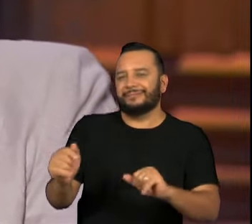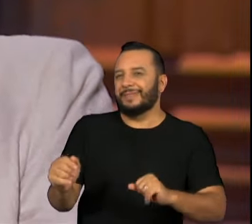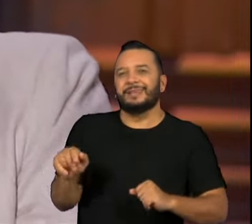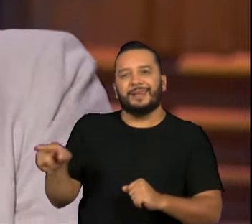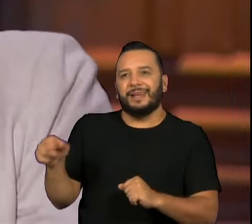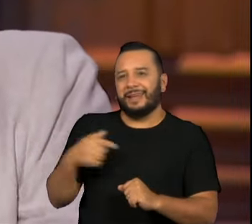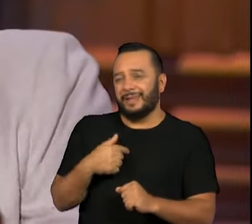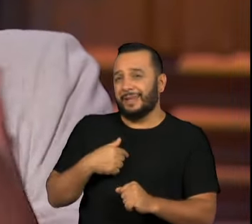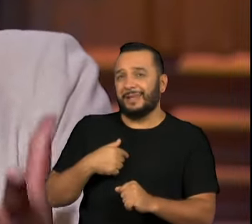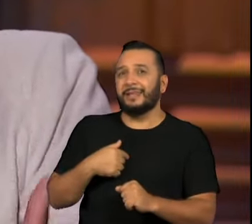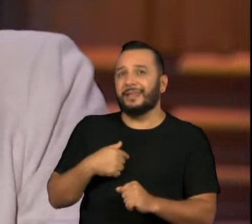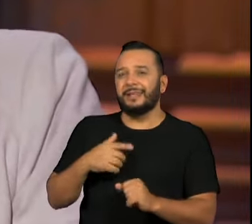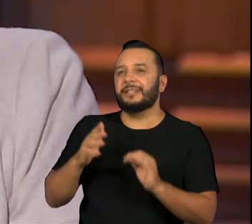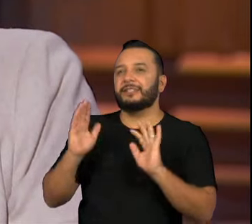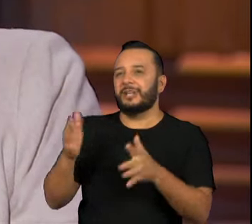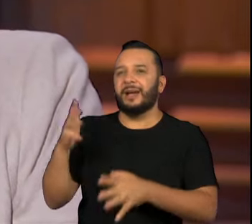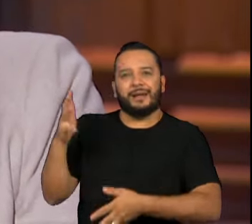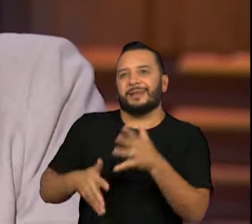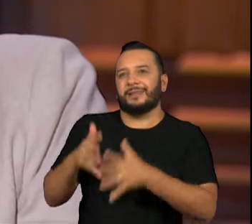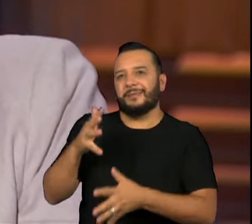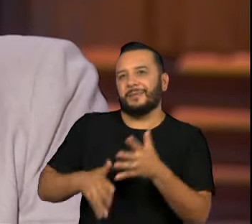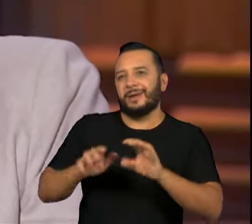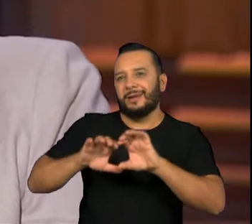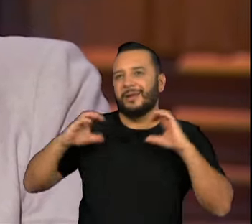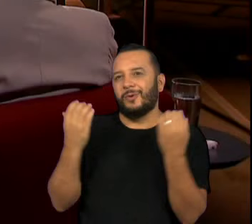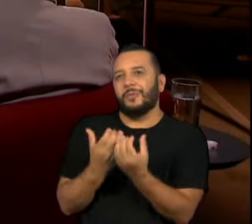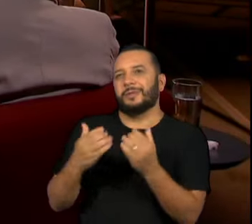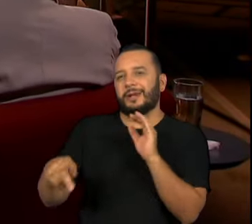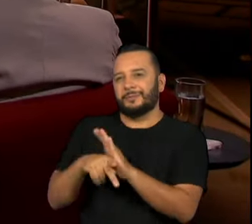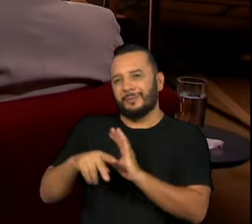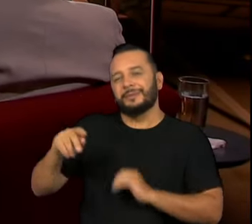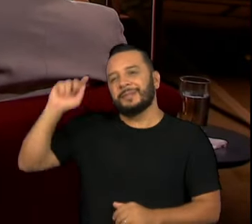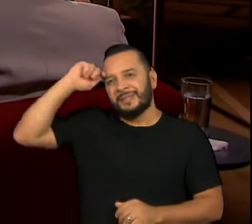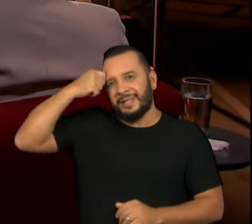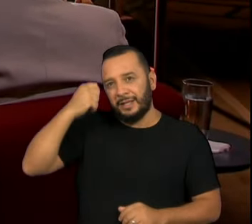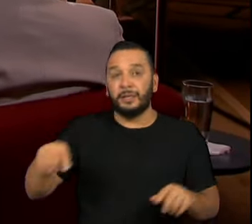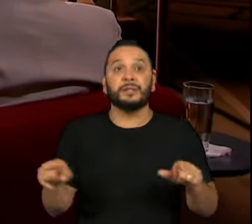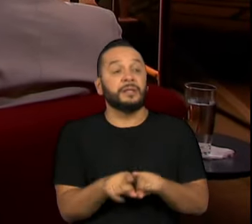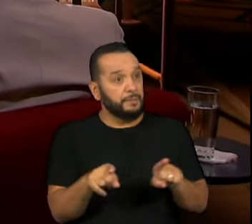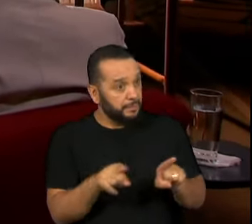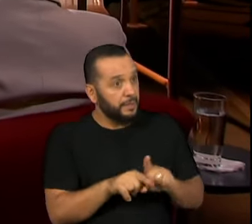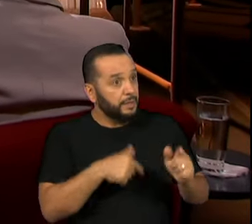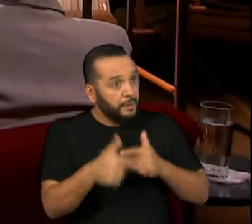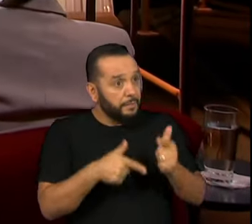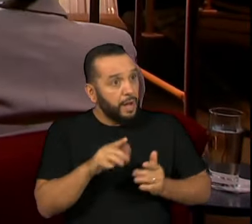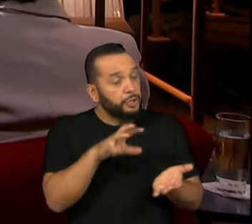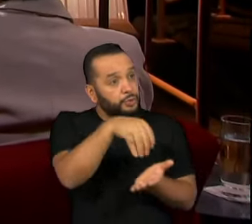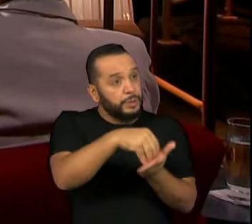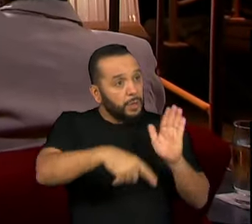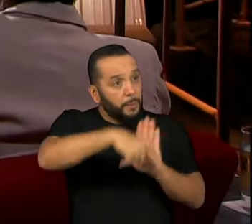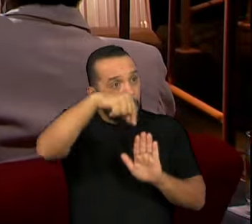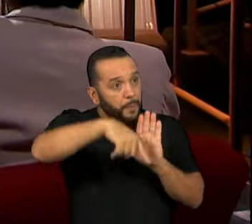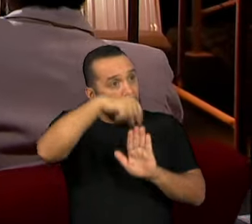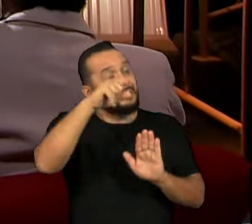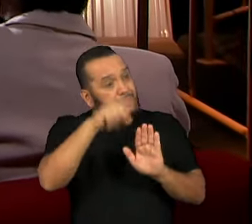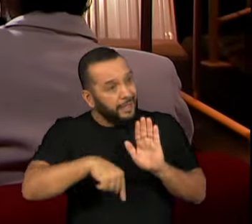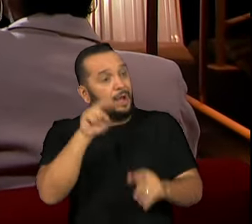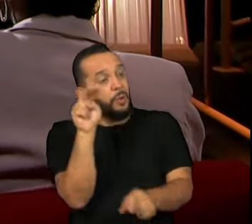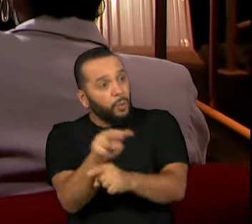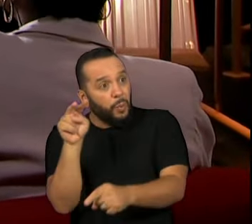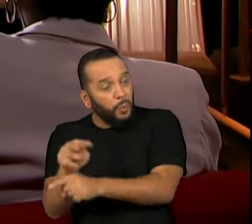presta se de de serviço editar uma instituição que cuida de seus exatamente que é mais absurdo